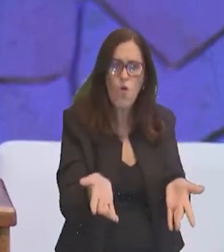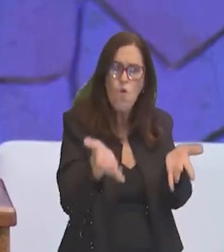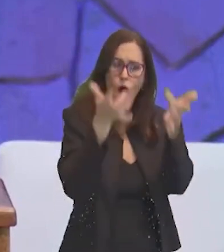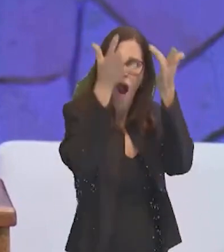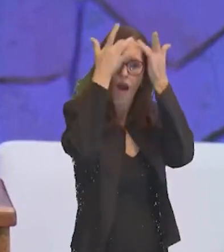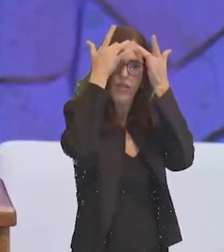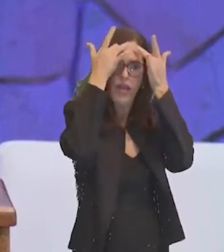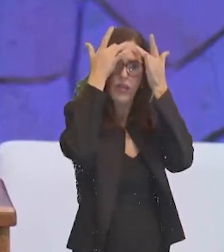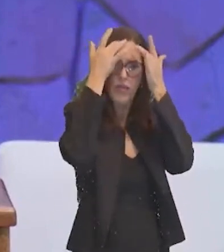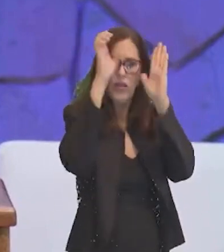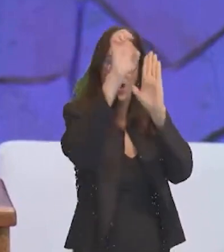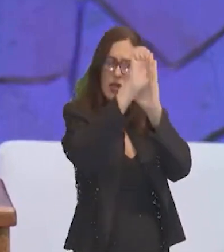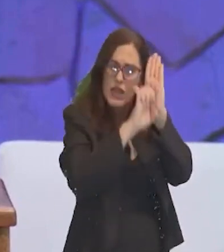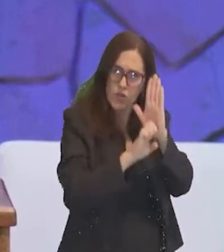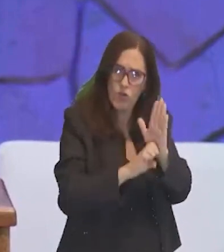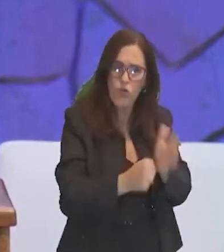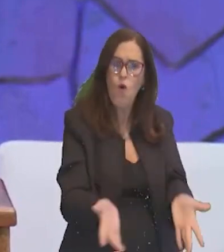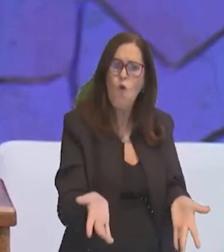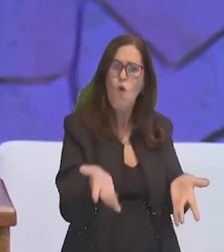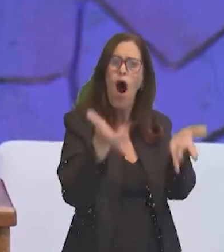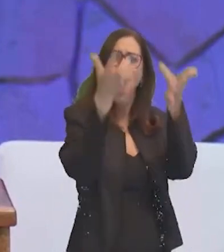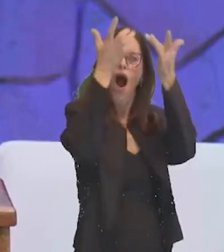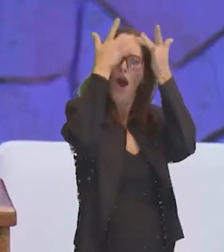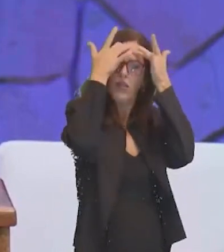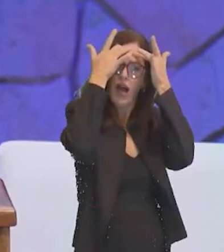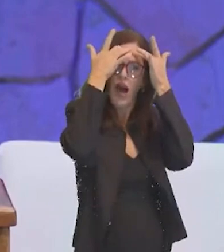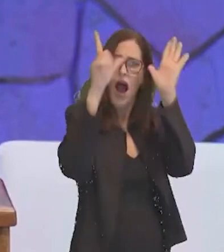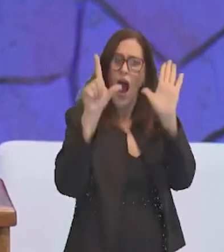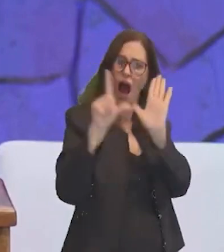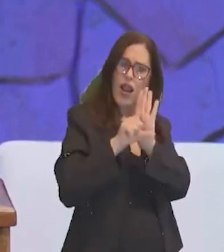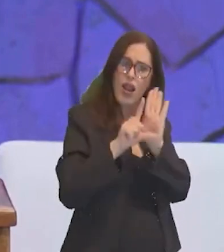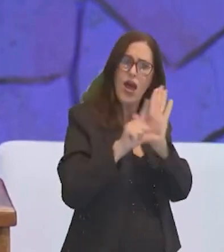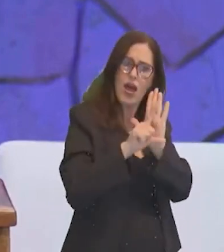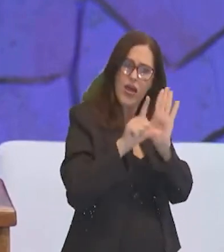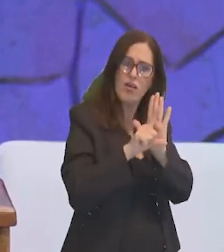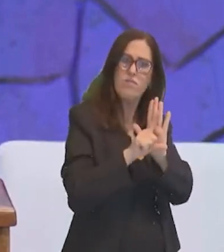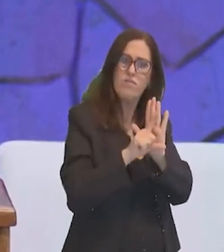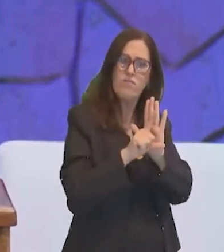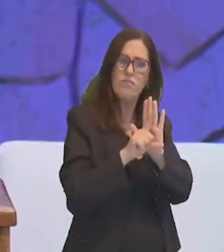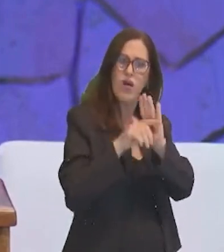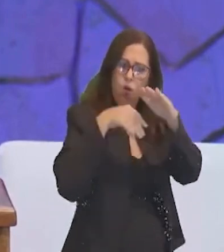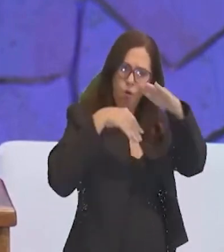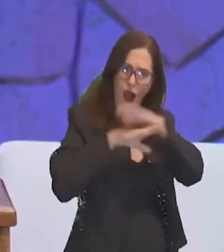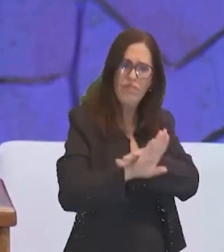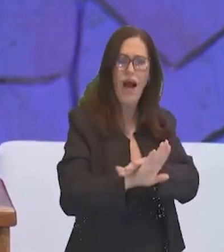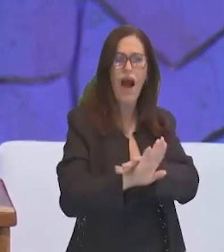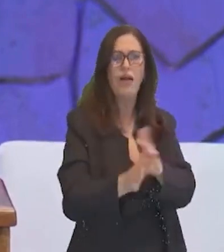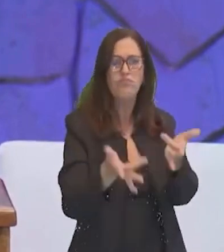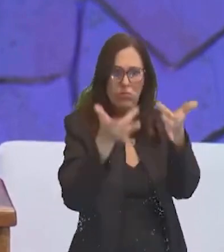os estatutos, vocês precisam guardar os mandamentos.